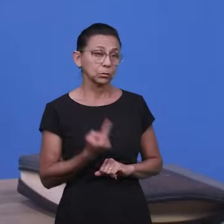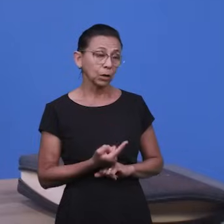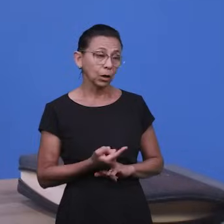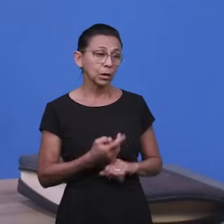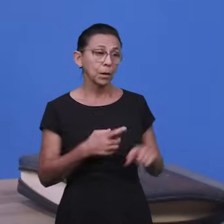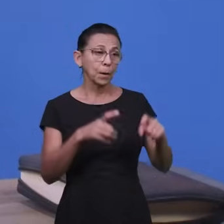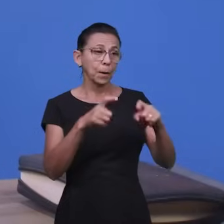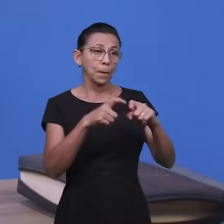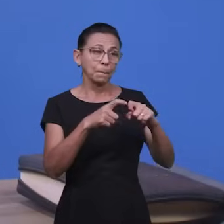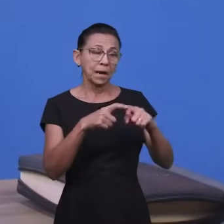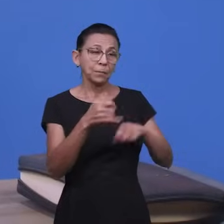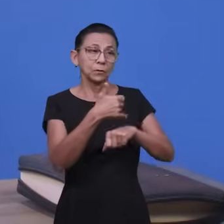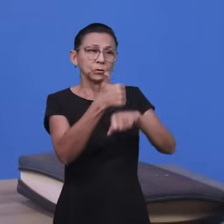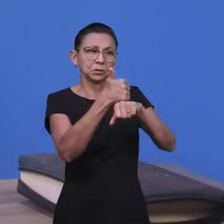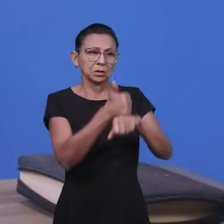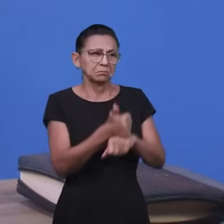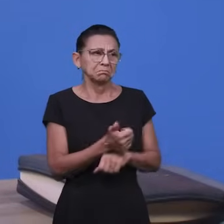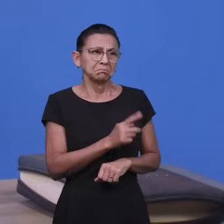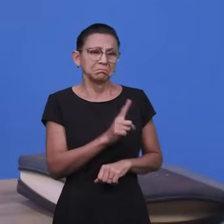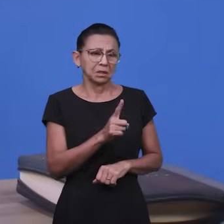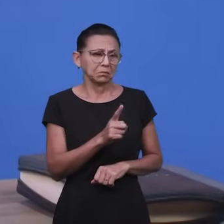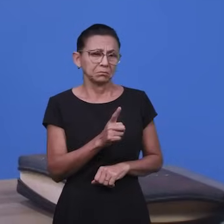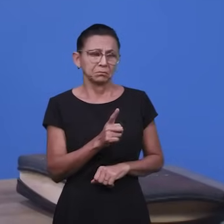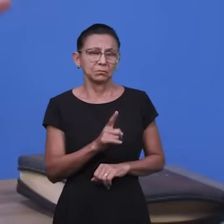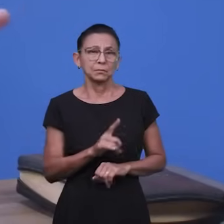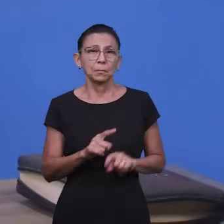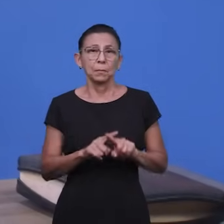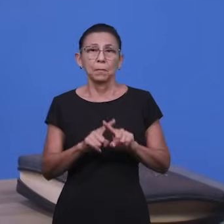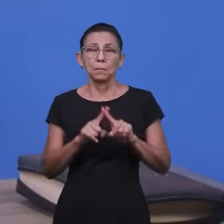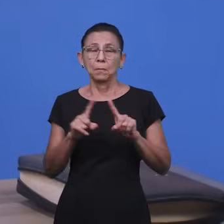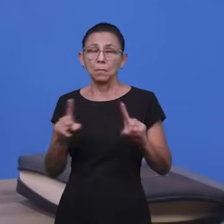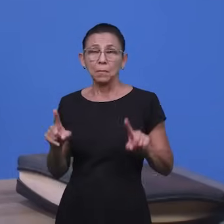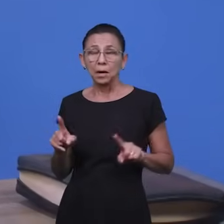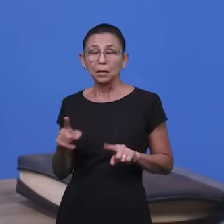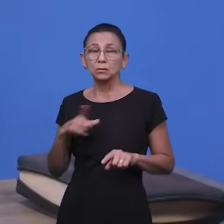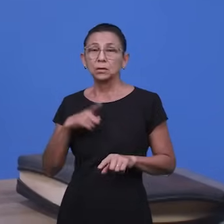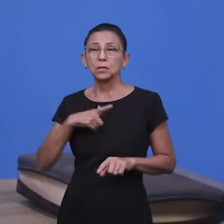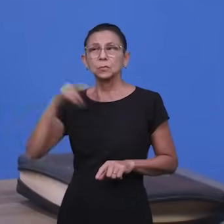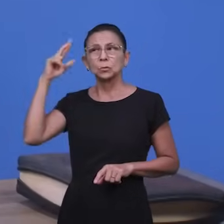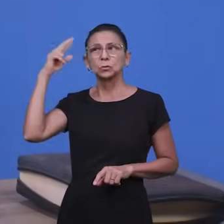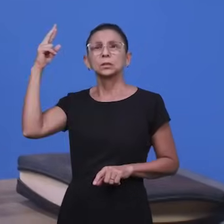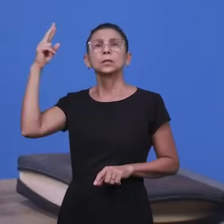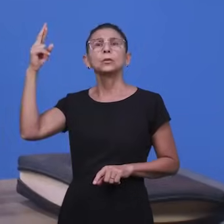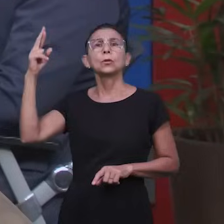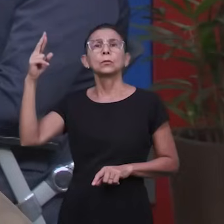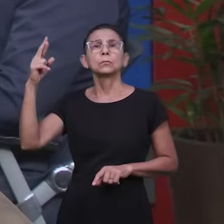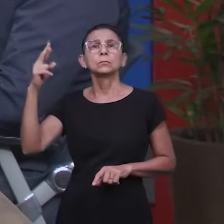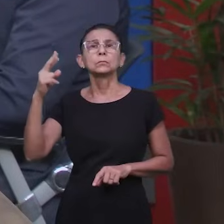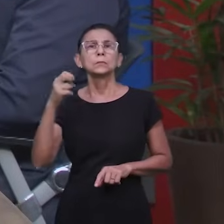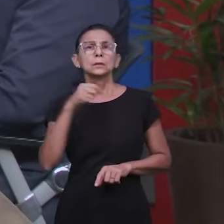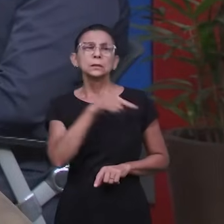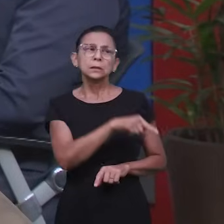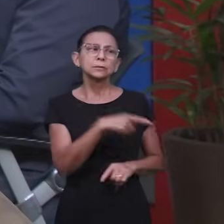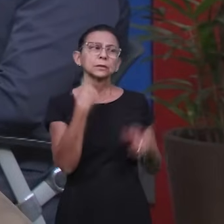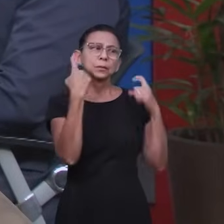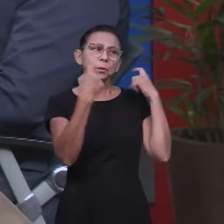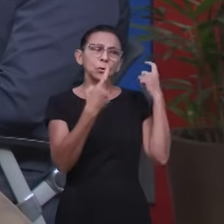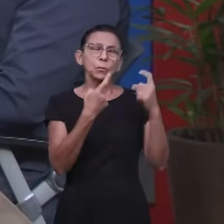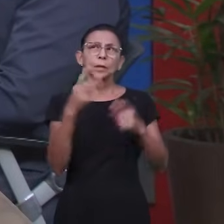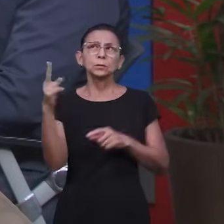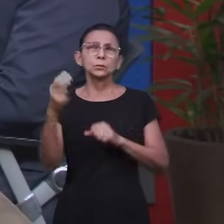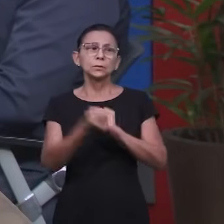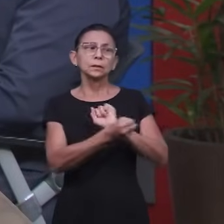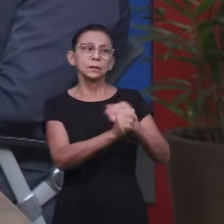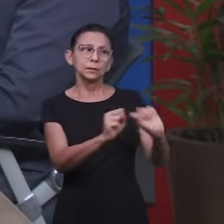incomoda a sua alma, nós vamos orar, Deus vai te libertar. E o pastor orou, as nossas orações, elas são curtinhas, é assim, objetiva, não tem